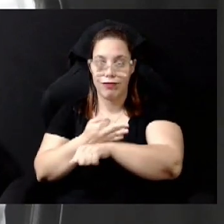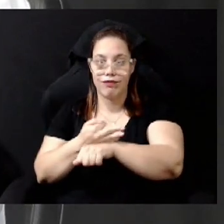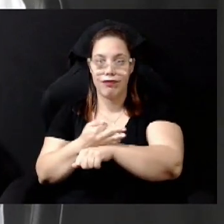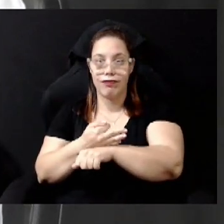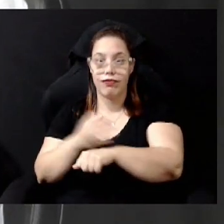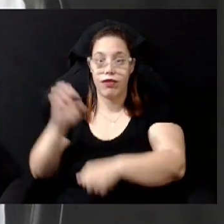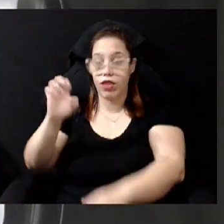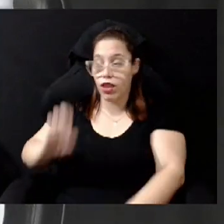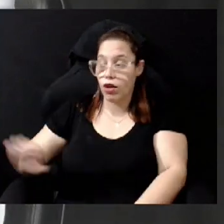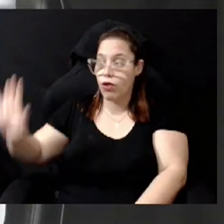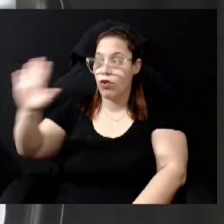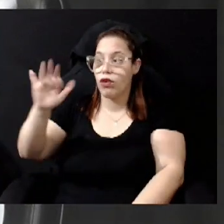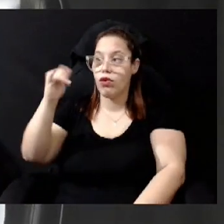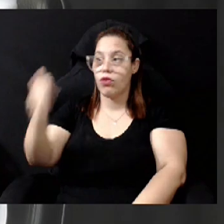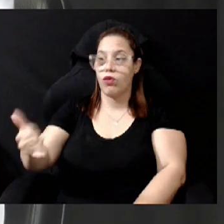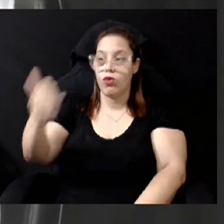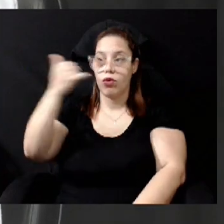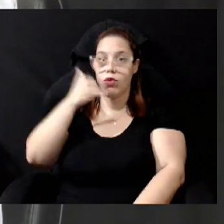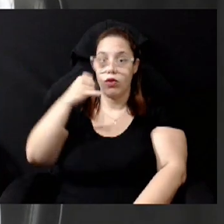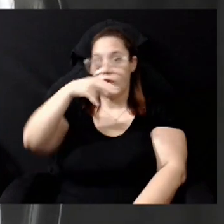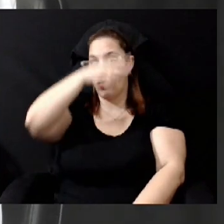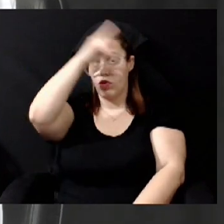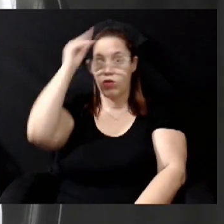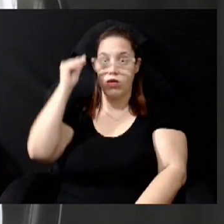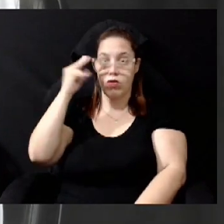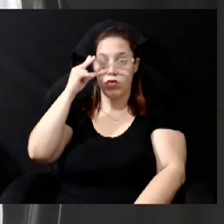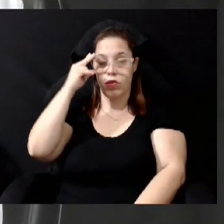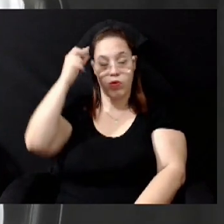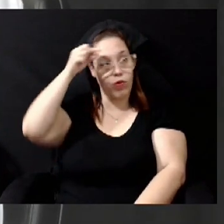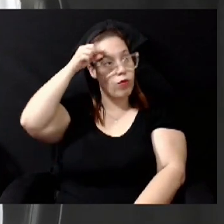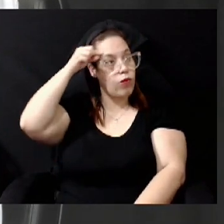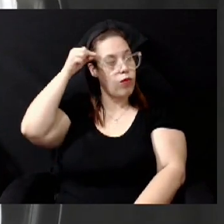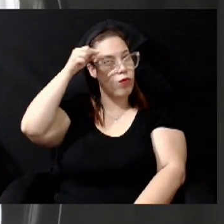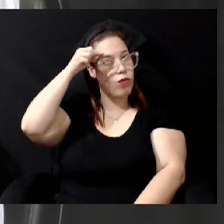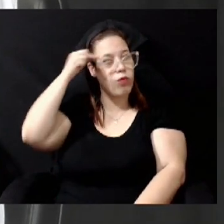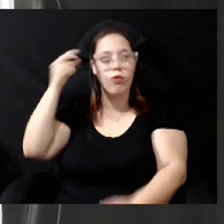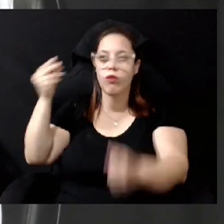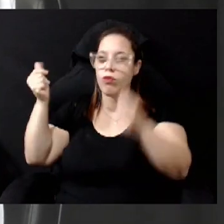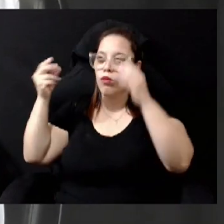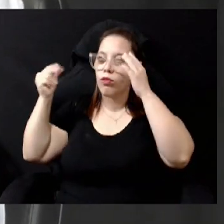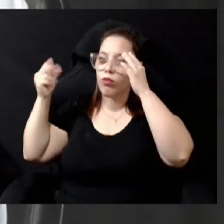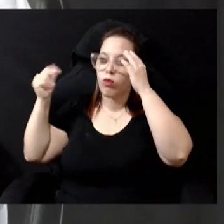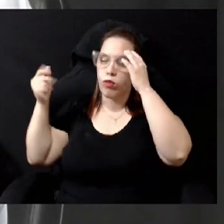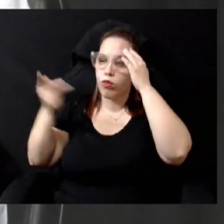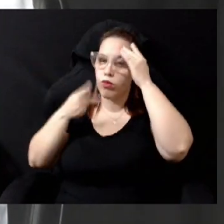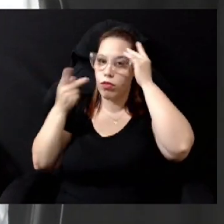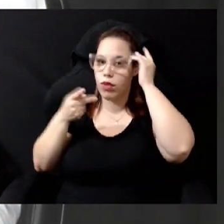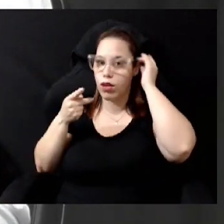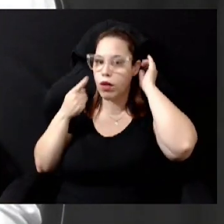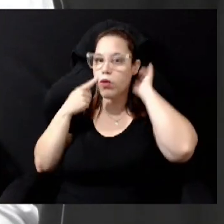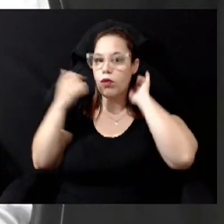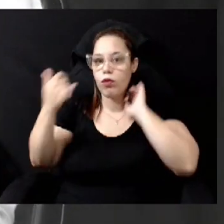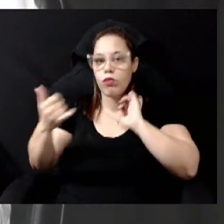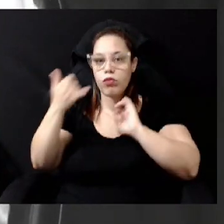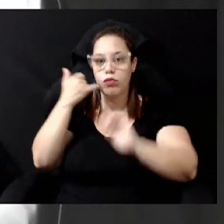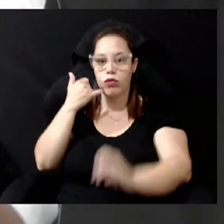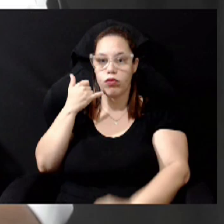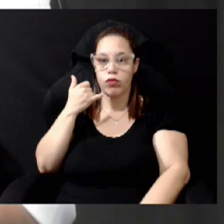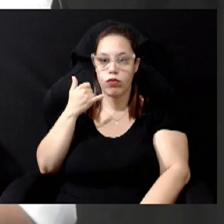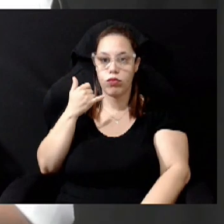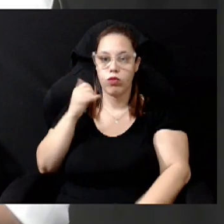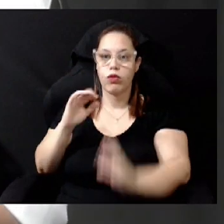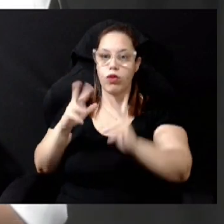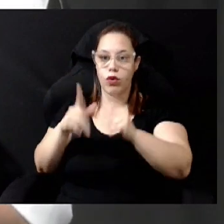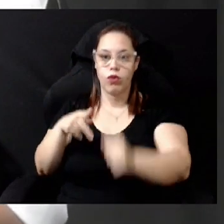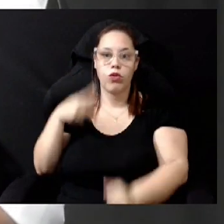recebi uma ligação do prefeito Jonas Donizete na época, e ele dizia, olha, estou ligando para avisar, eu acho que ligou para todos os vereadores